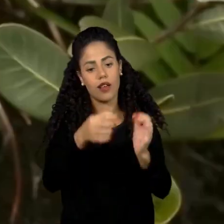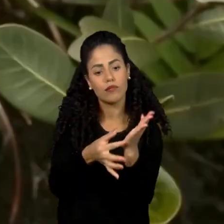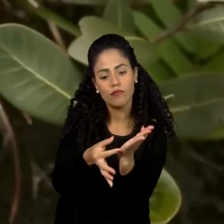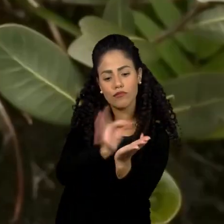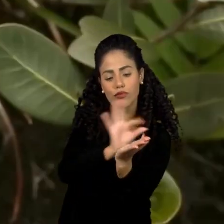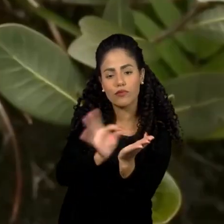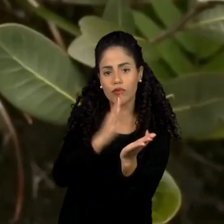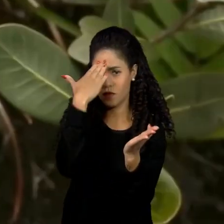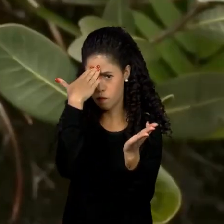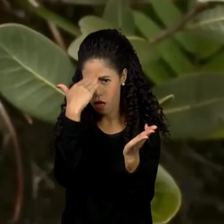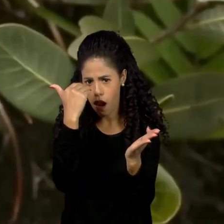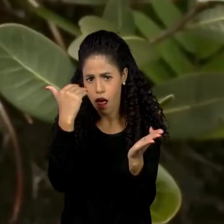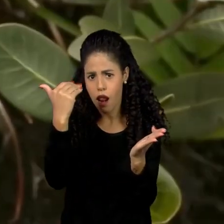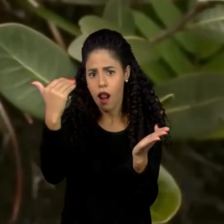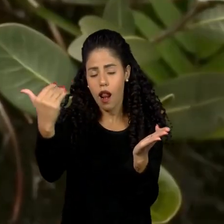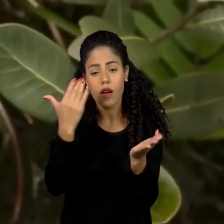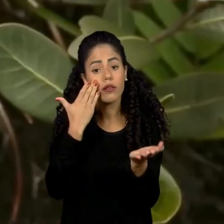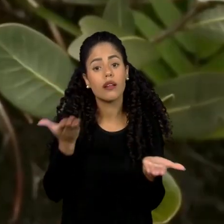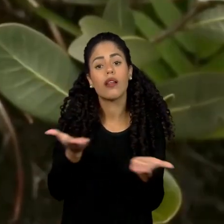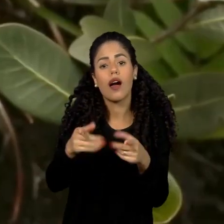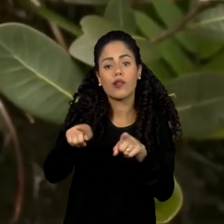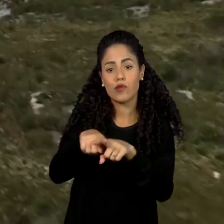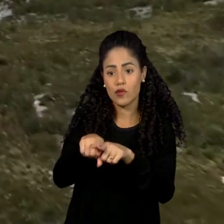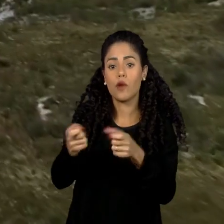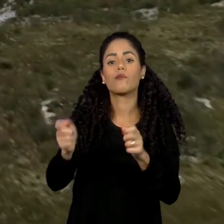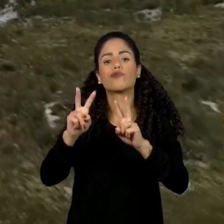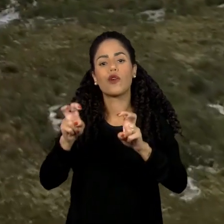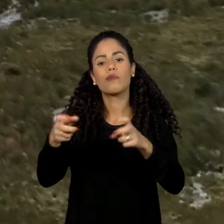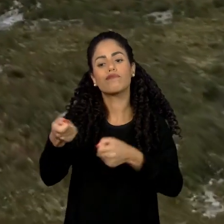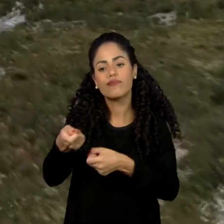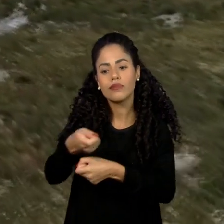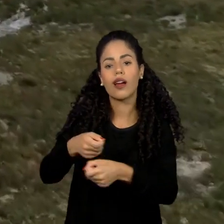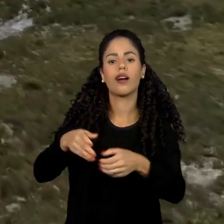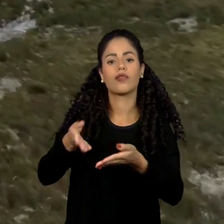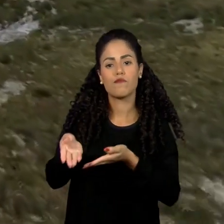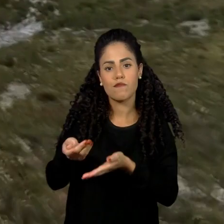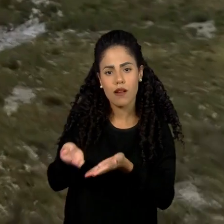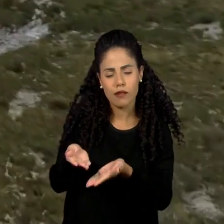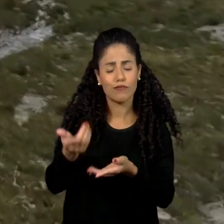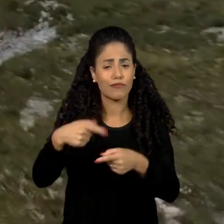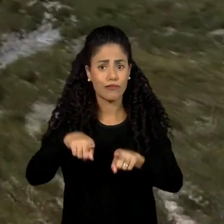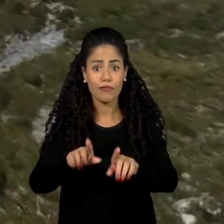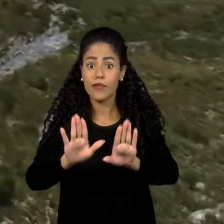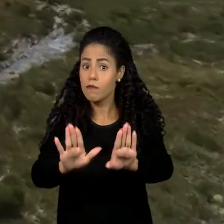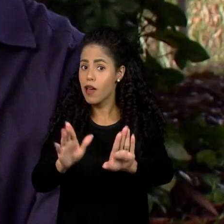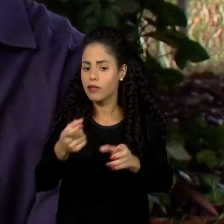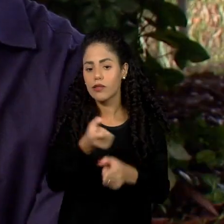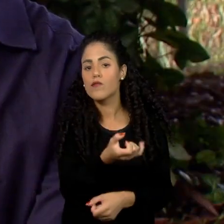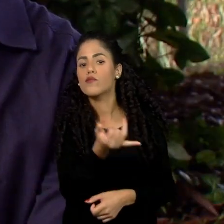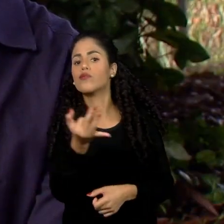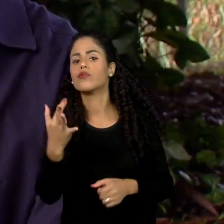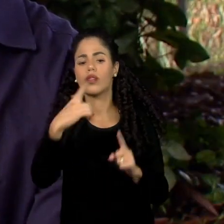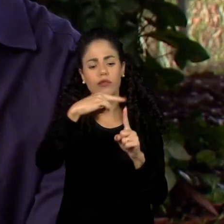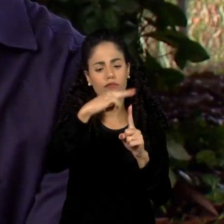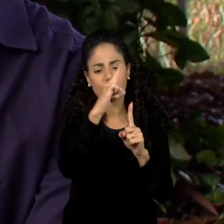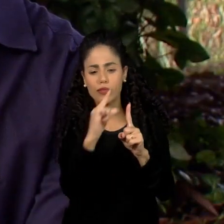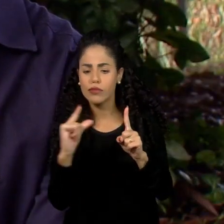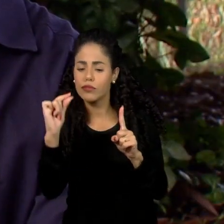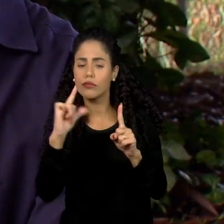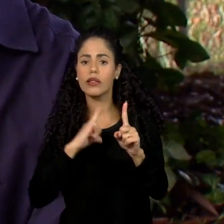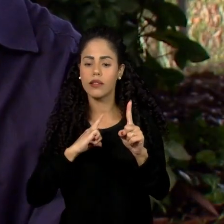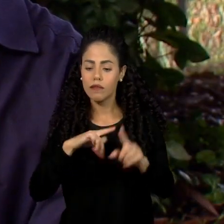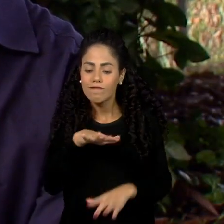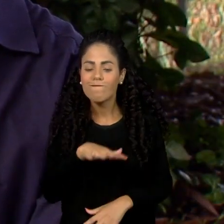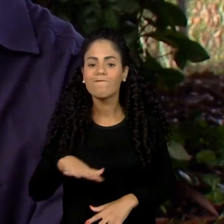of Ecology, da Sociedade Britânica de Ecologia. A quantidade de espécies de plantas que existe na